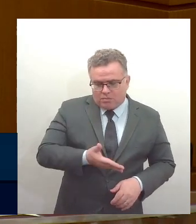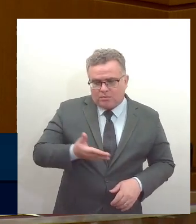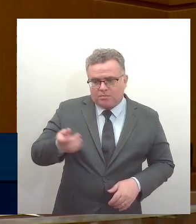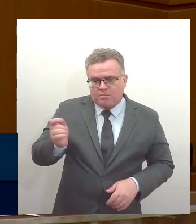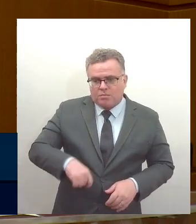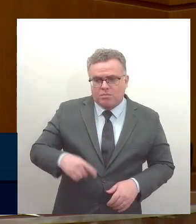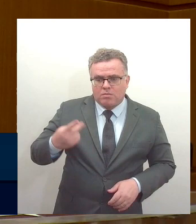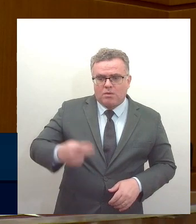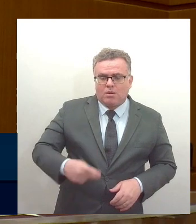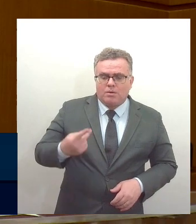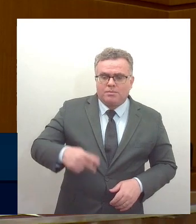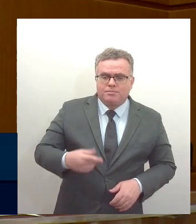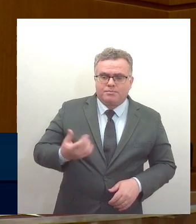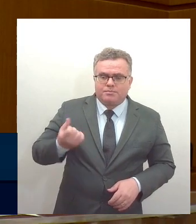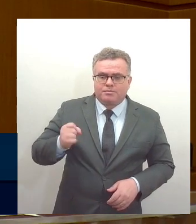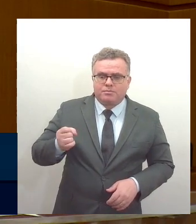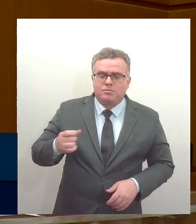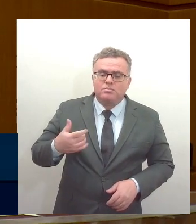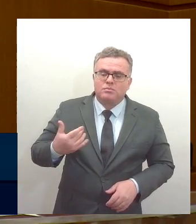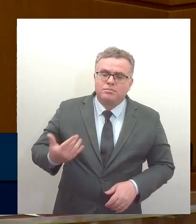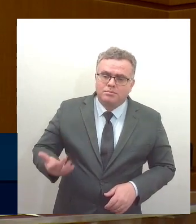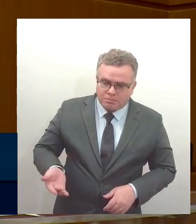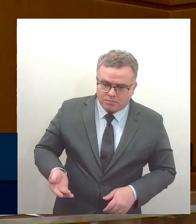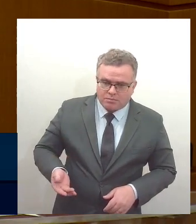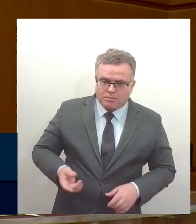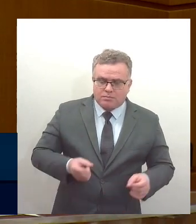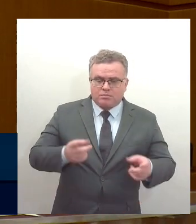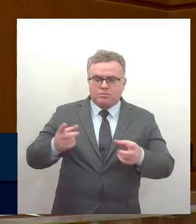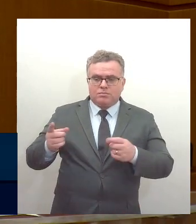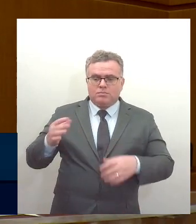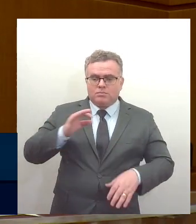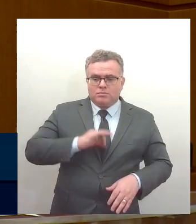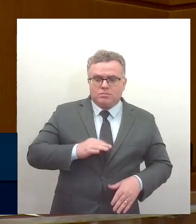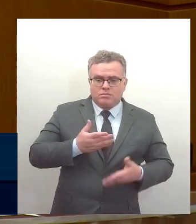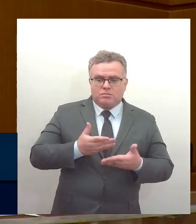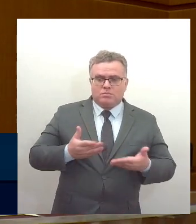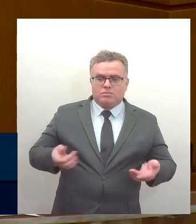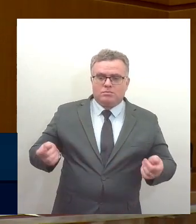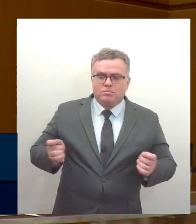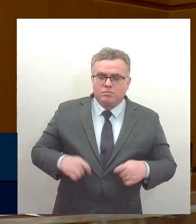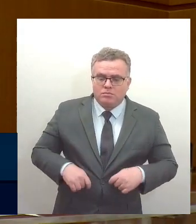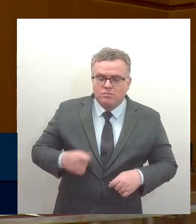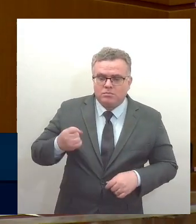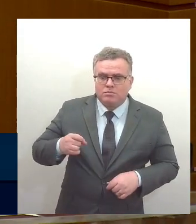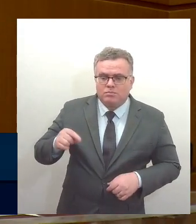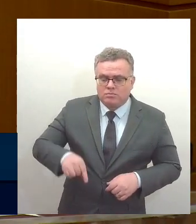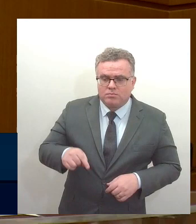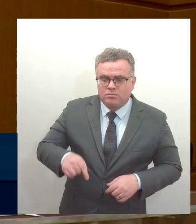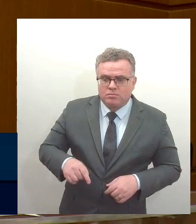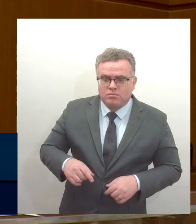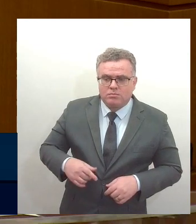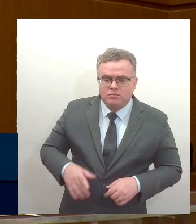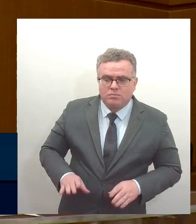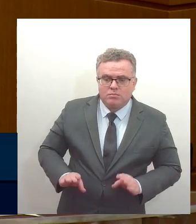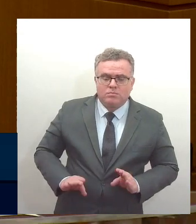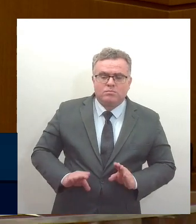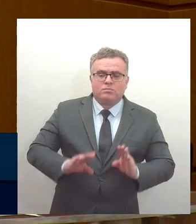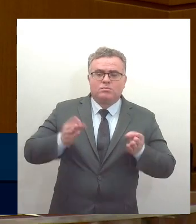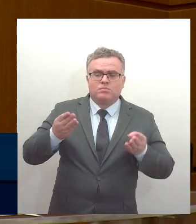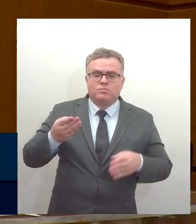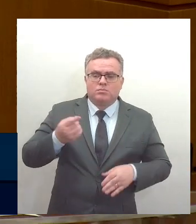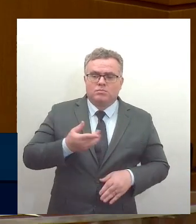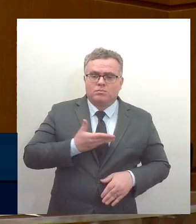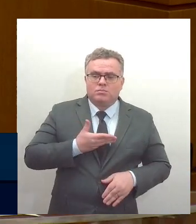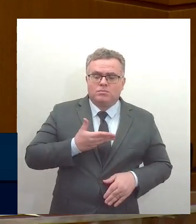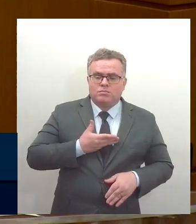gerando renda e desenvolvendo o Alto Sertão sergipano. A Festa Amigos do Leite, realizada pela